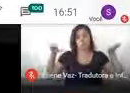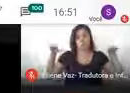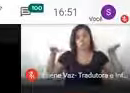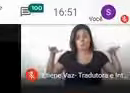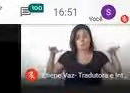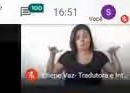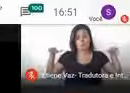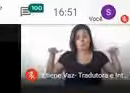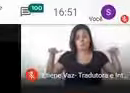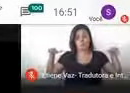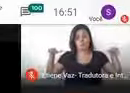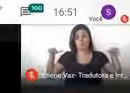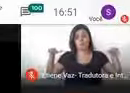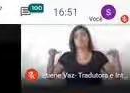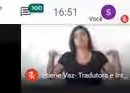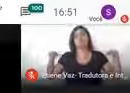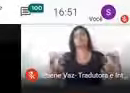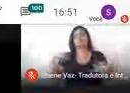água.